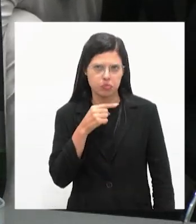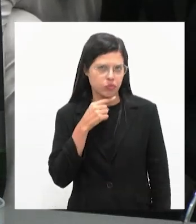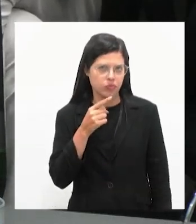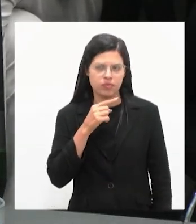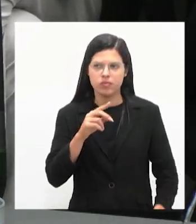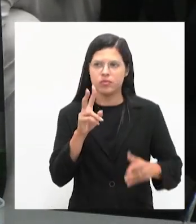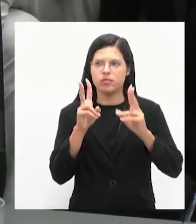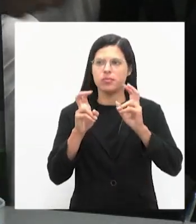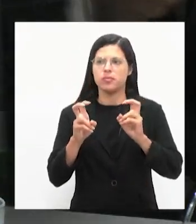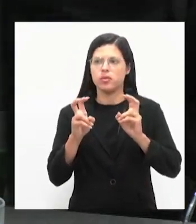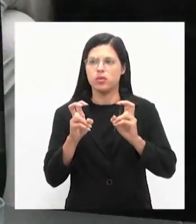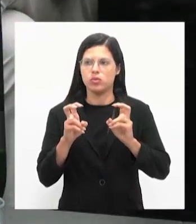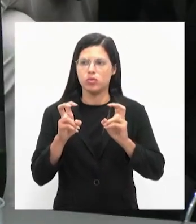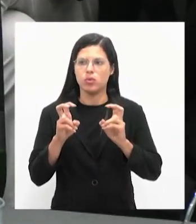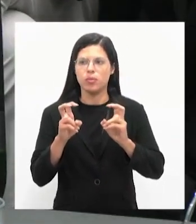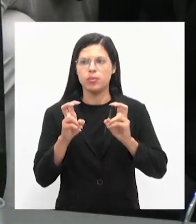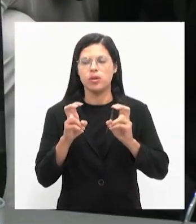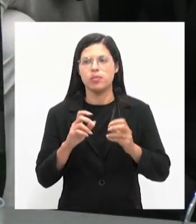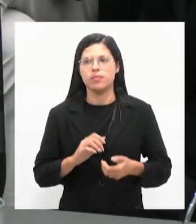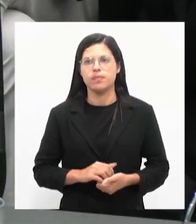a isso.